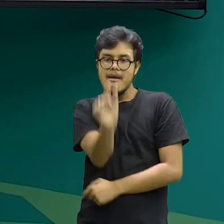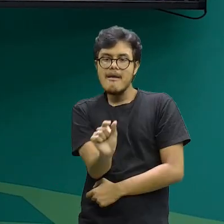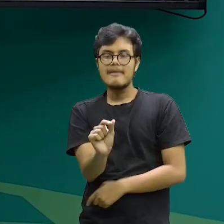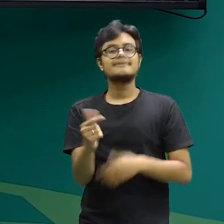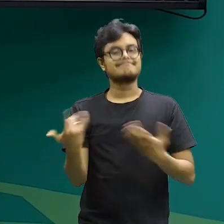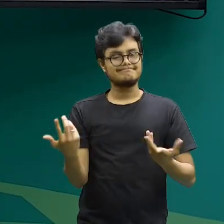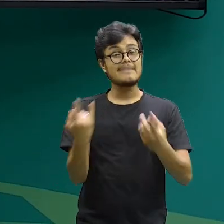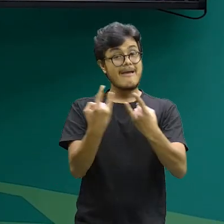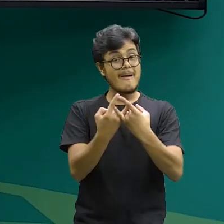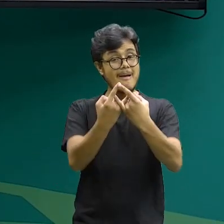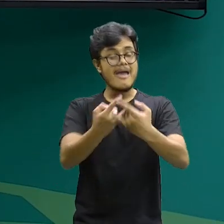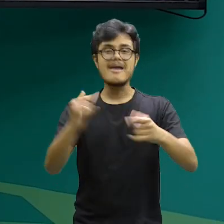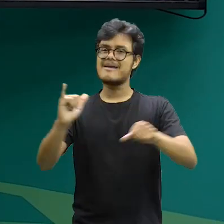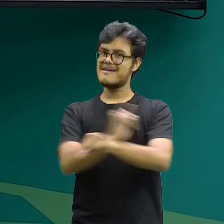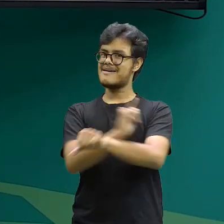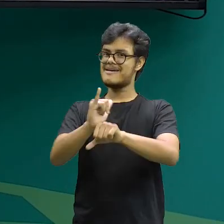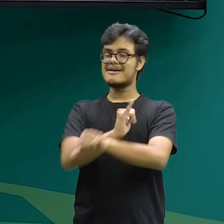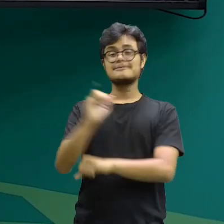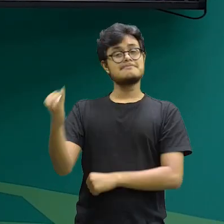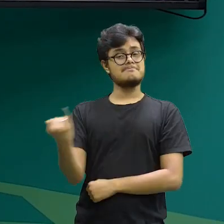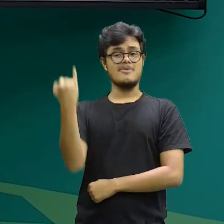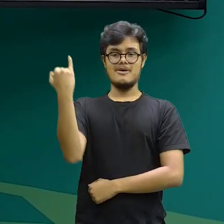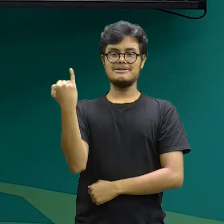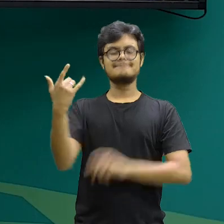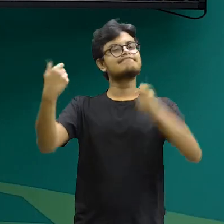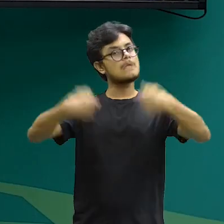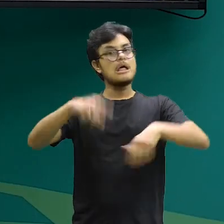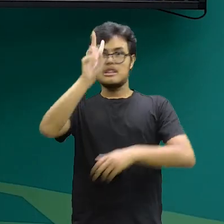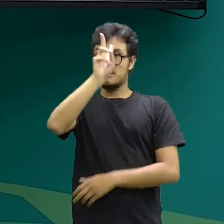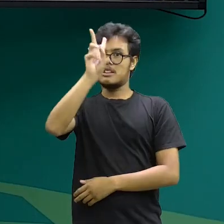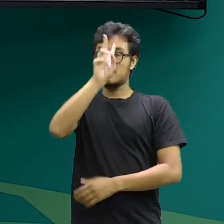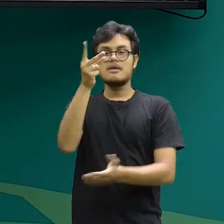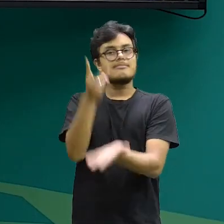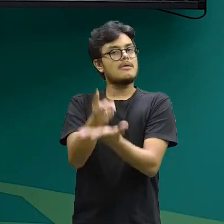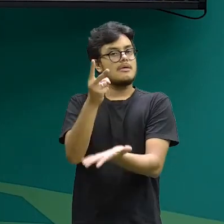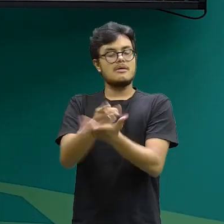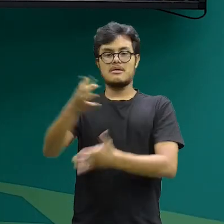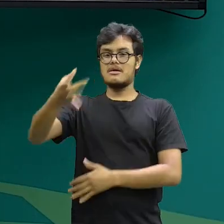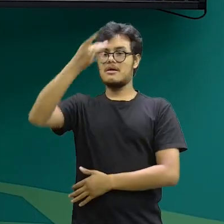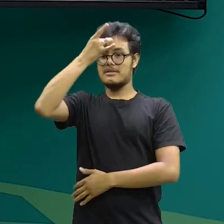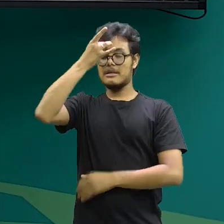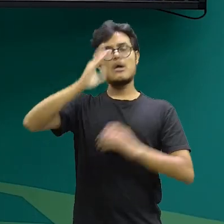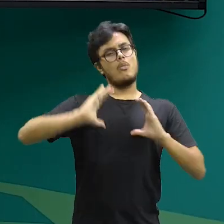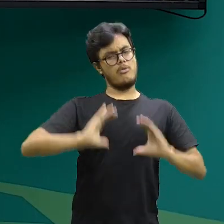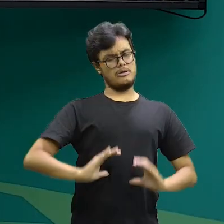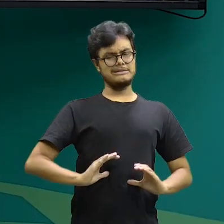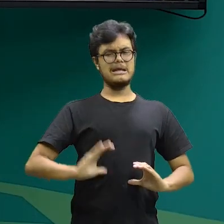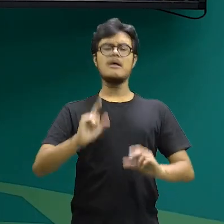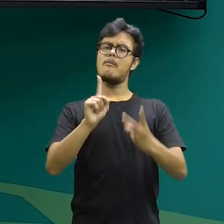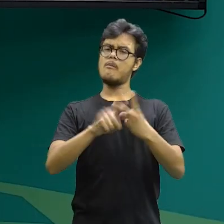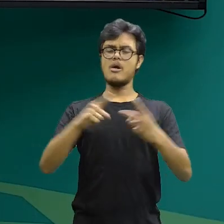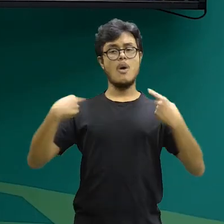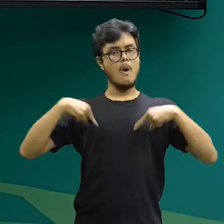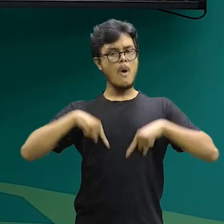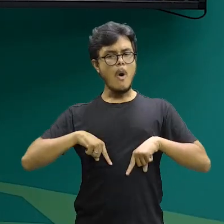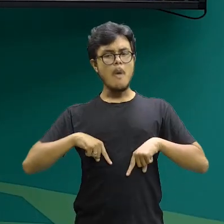extremamente importante e não esqueça esses tipos que eu falei para vocês. Comportamental,